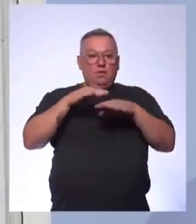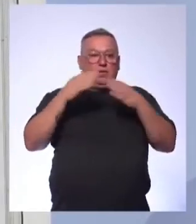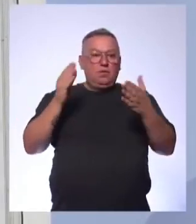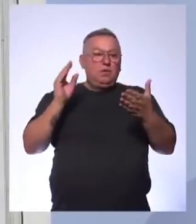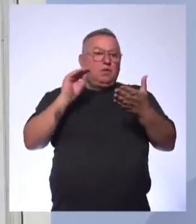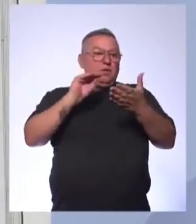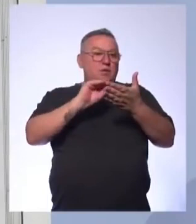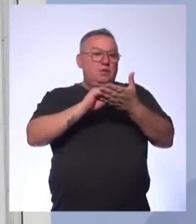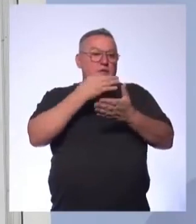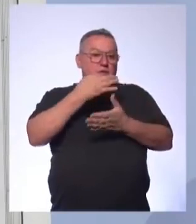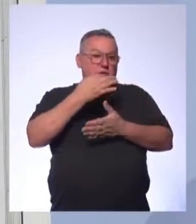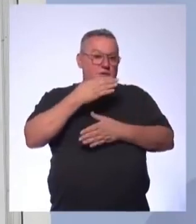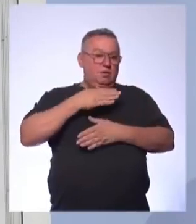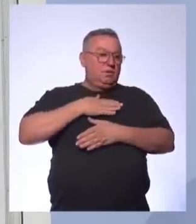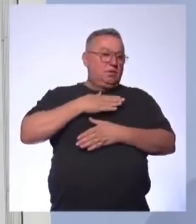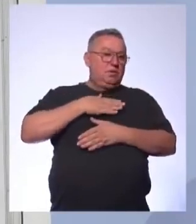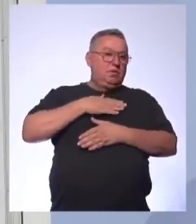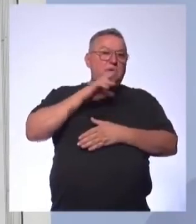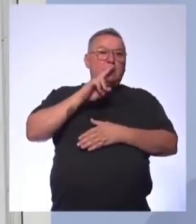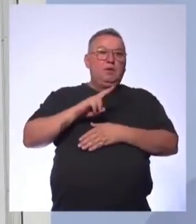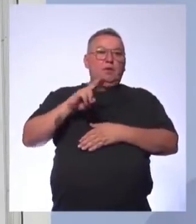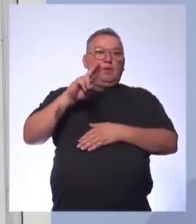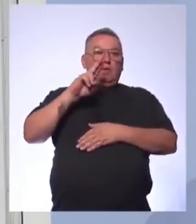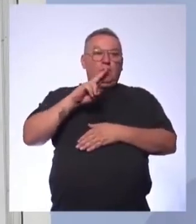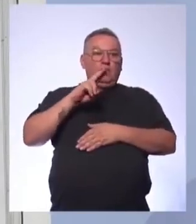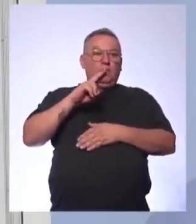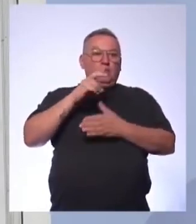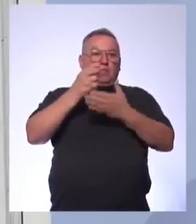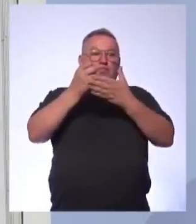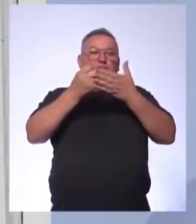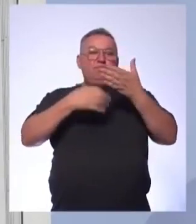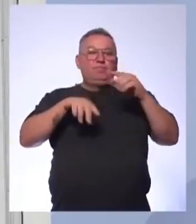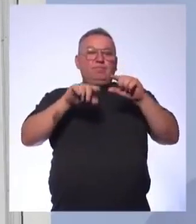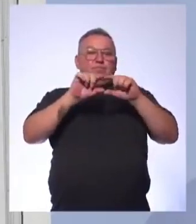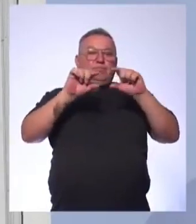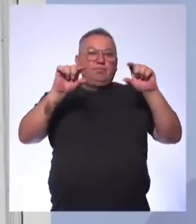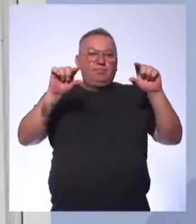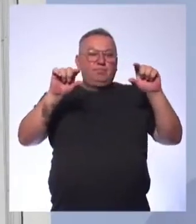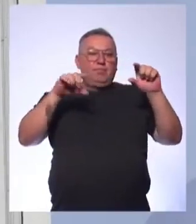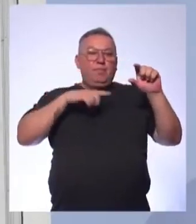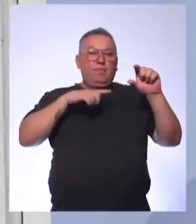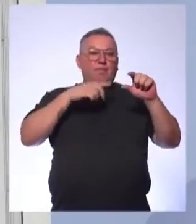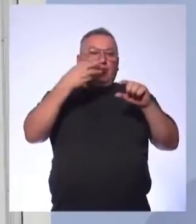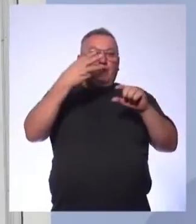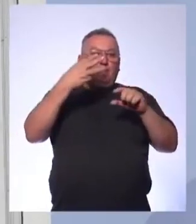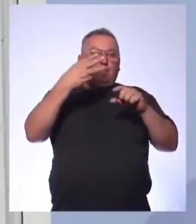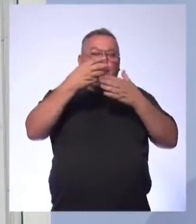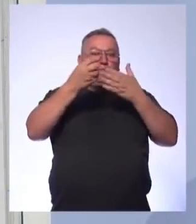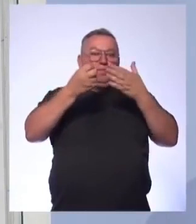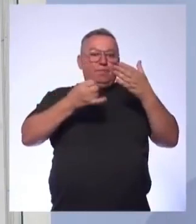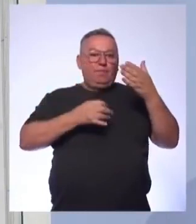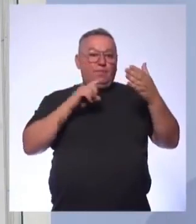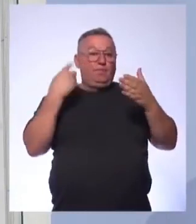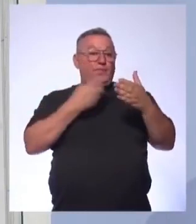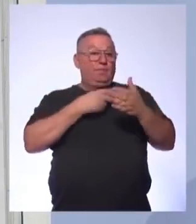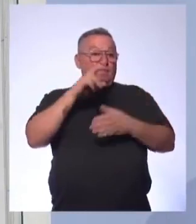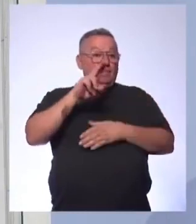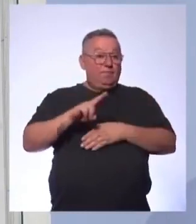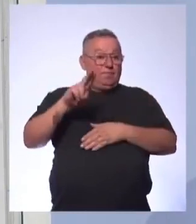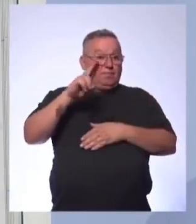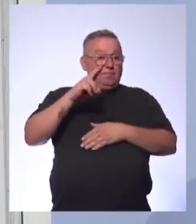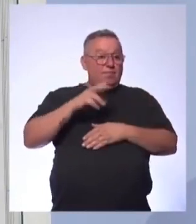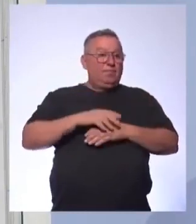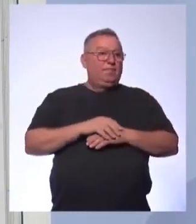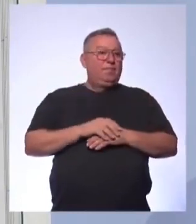inserir uma opinião minha, eu uso uma série de expressões. Essas aqui são as 3 expressões que nós já usamos aí ao longo